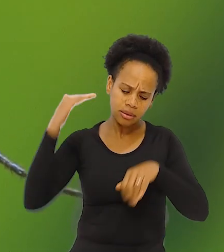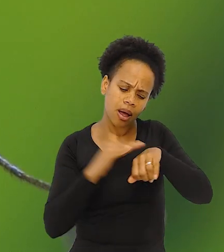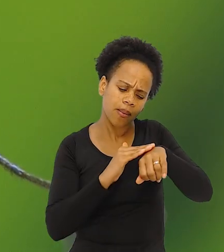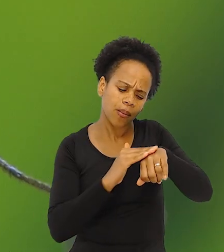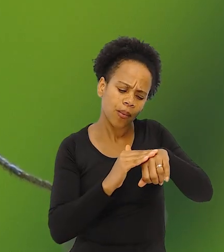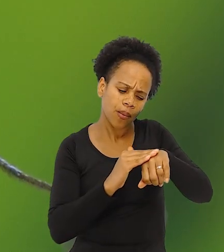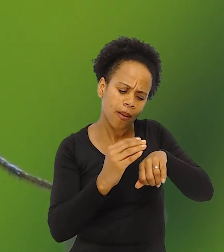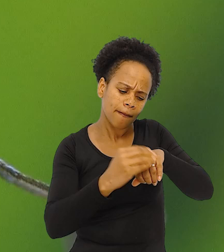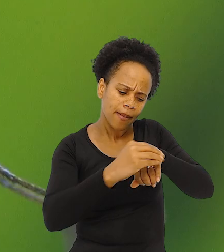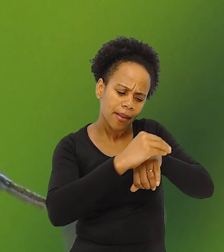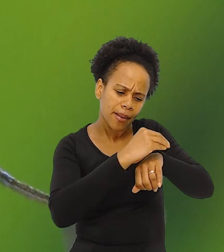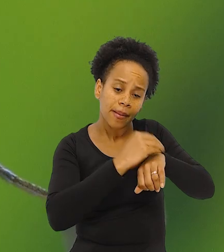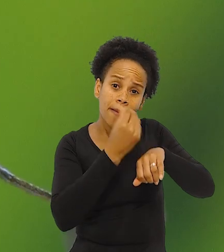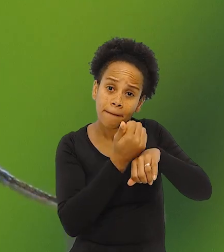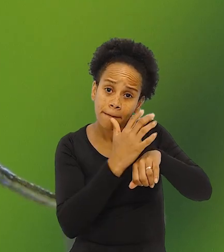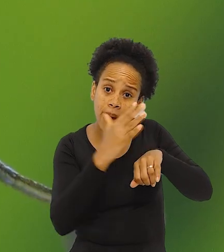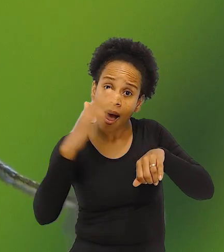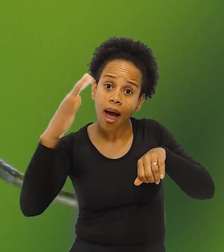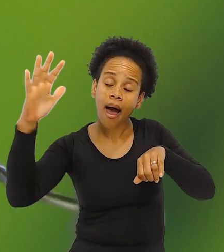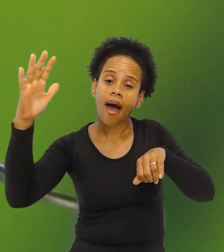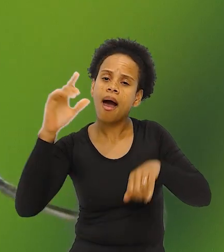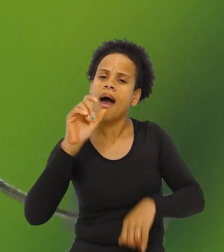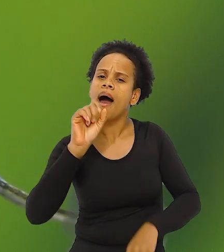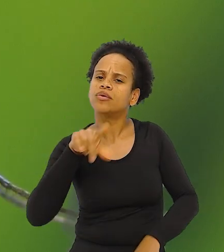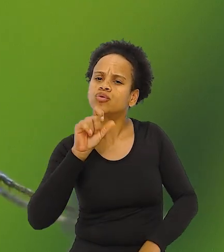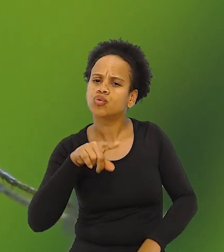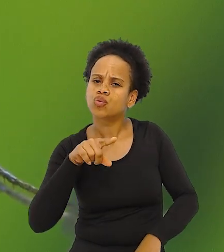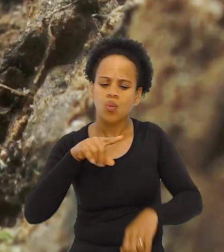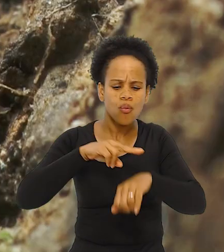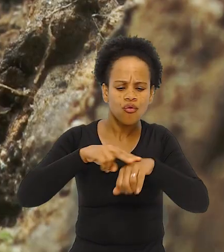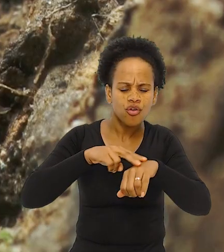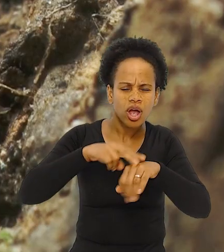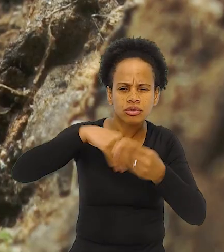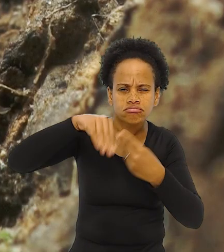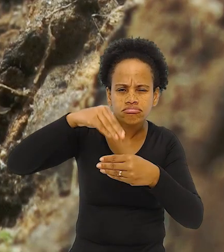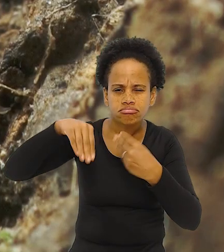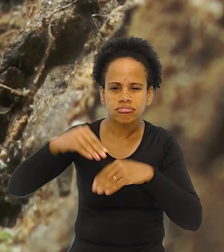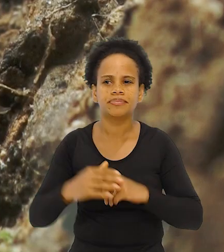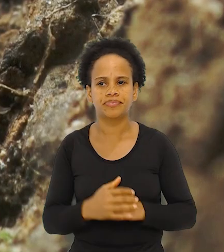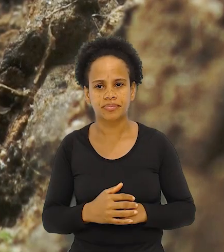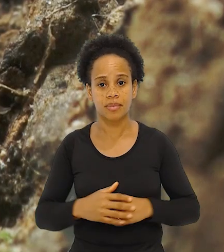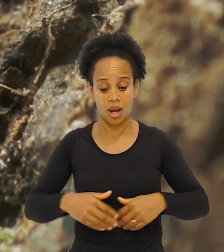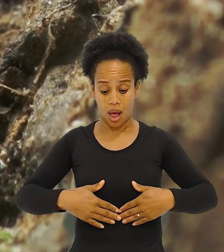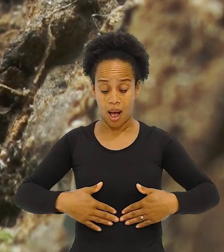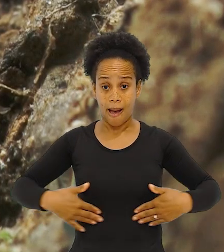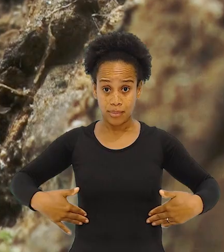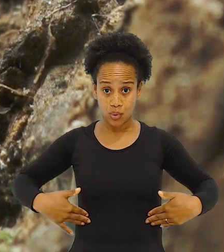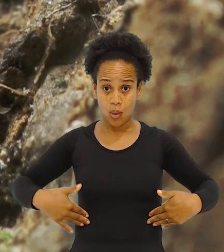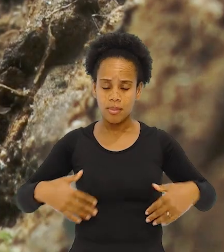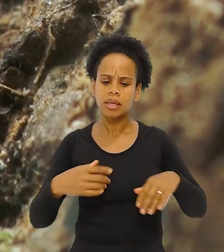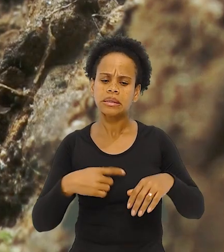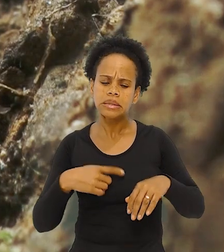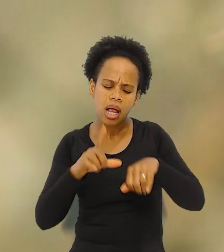de escamas brilhantes de reflexos azuis e esverdeados, e o abdômen com